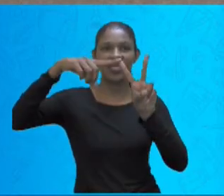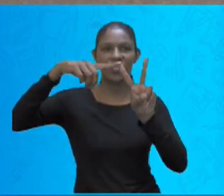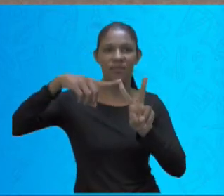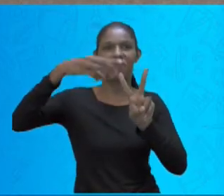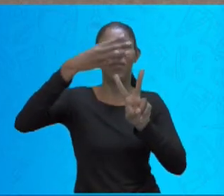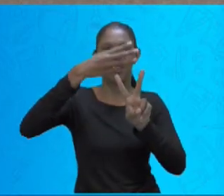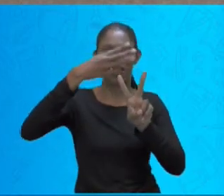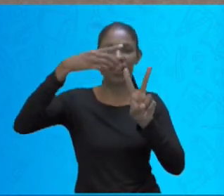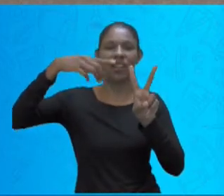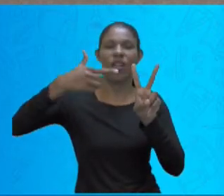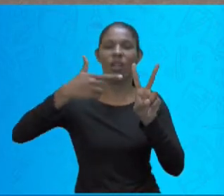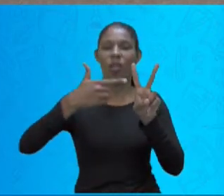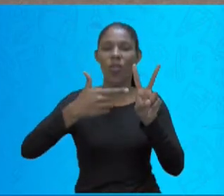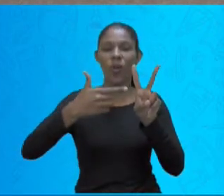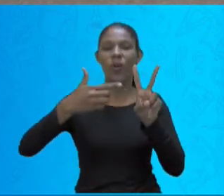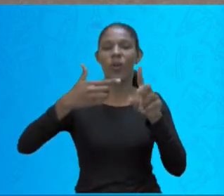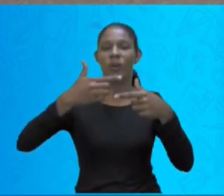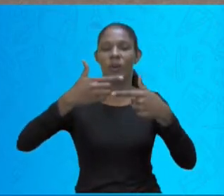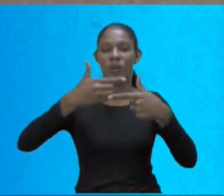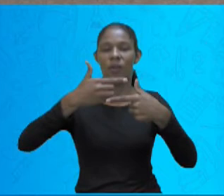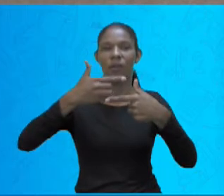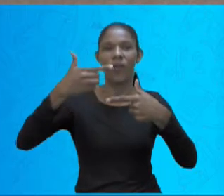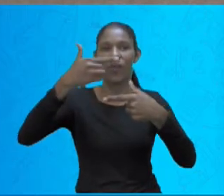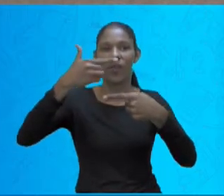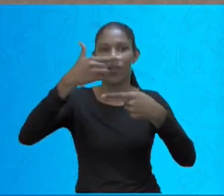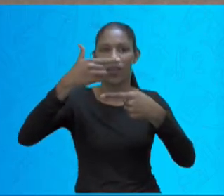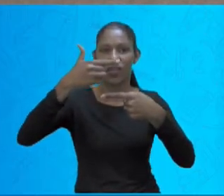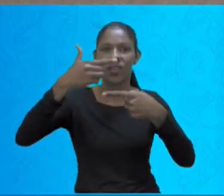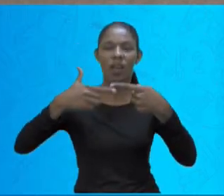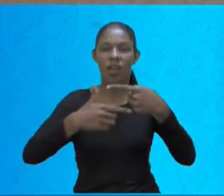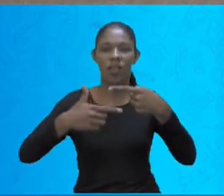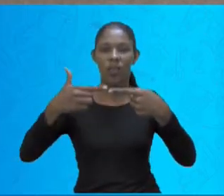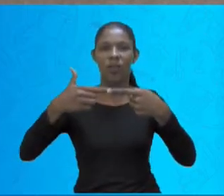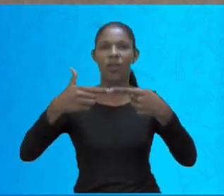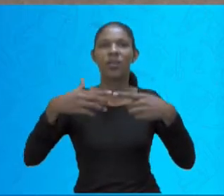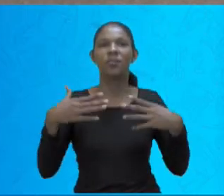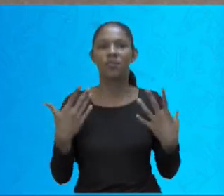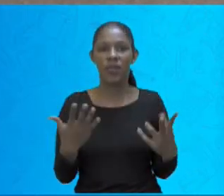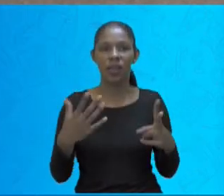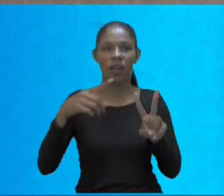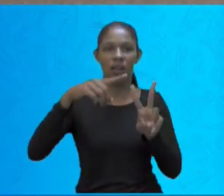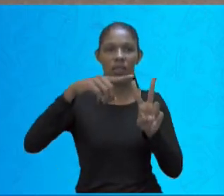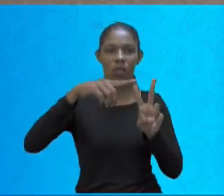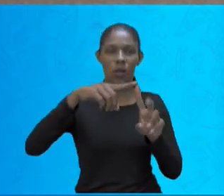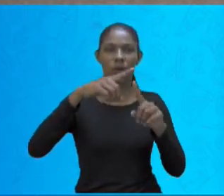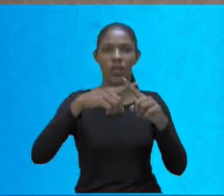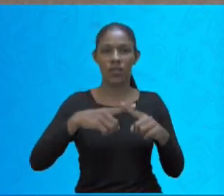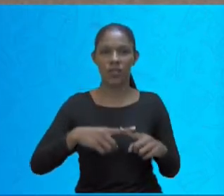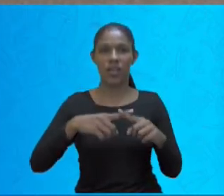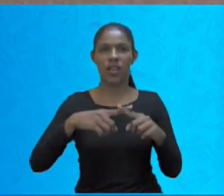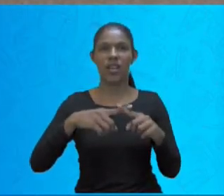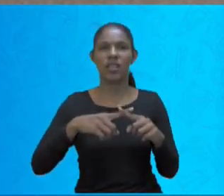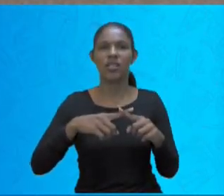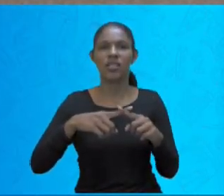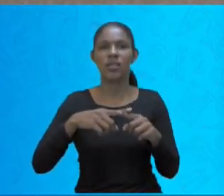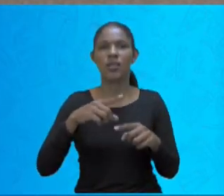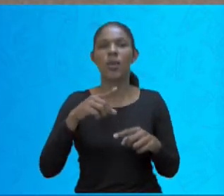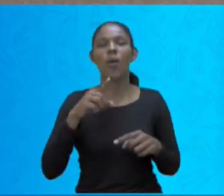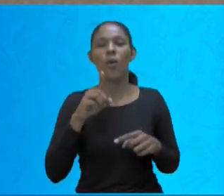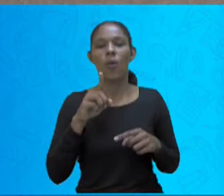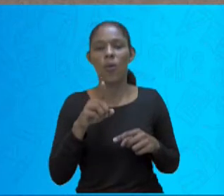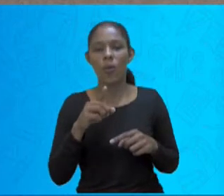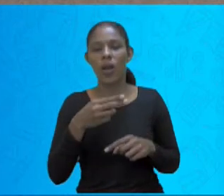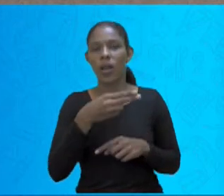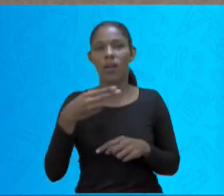1. Qual é a raiz cúbica de 1? É 1. Então, ficou 2 vezes 1, que é igual a 2. Qual